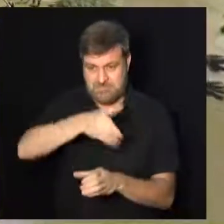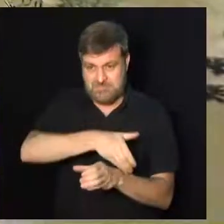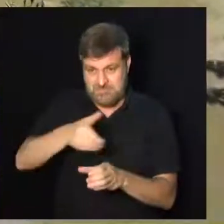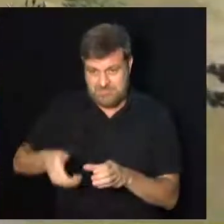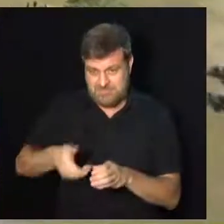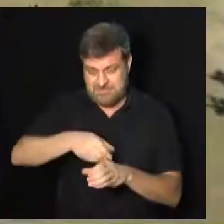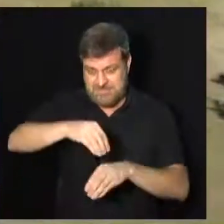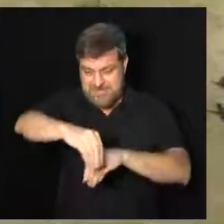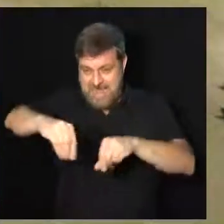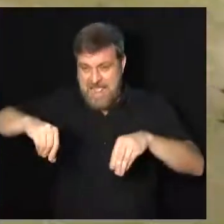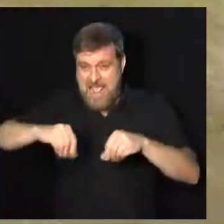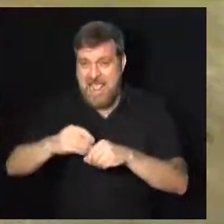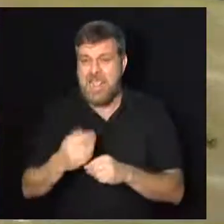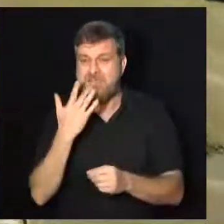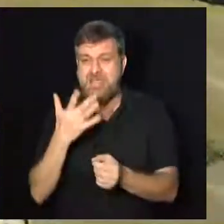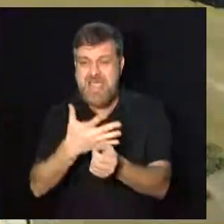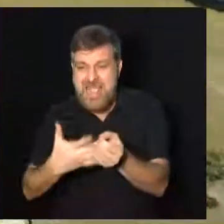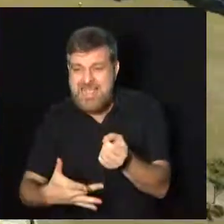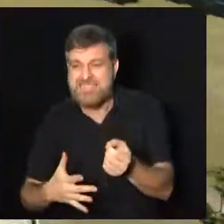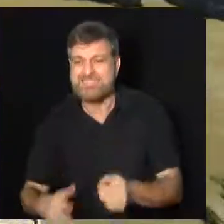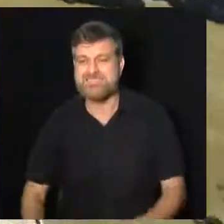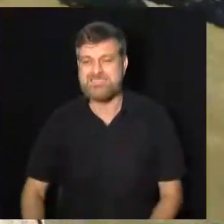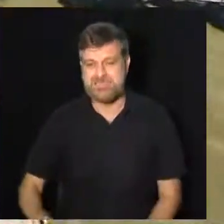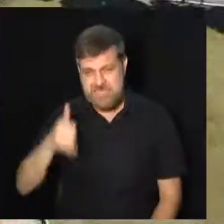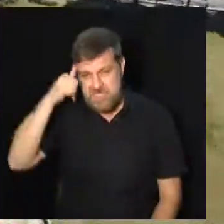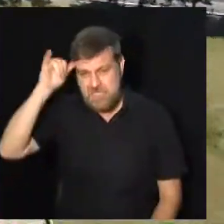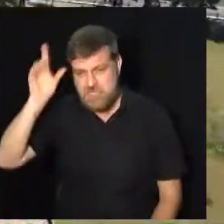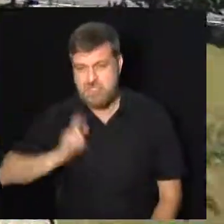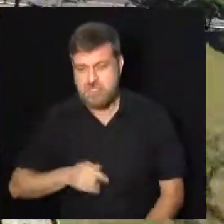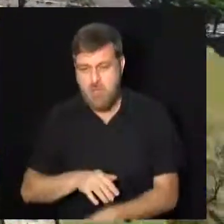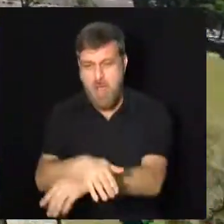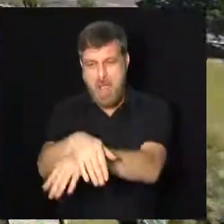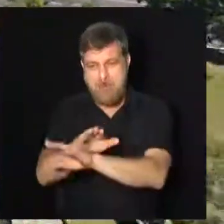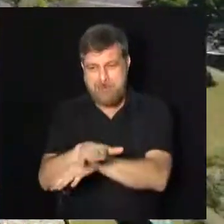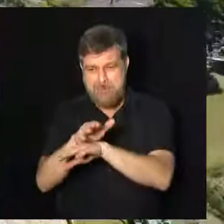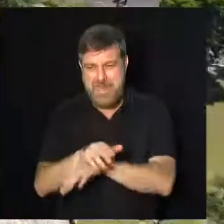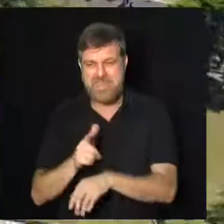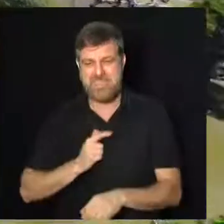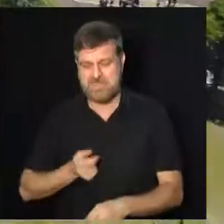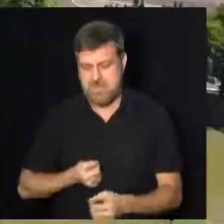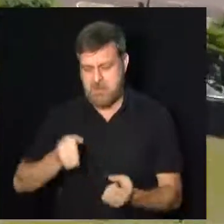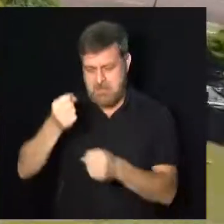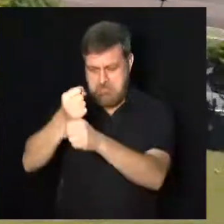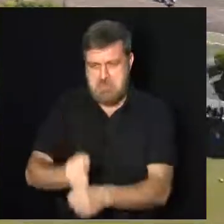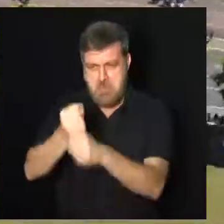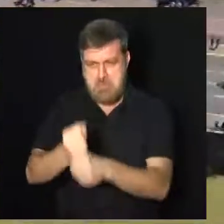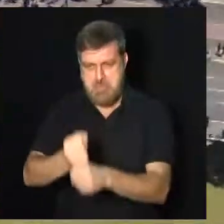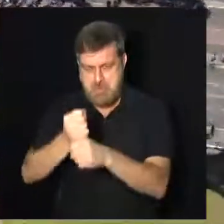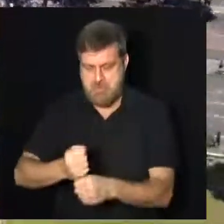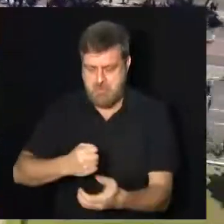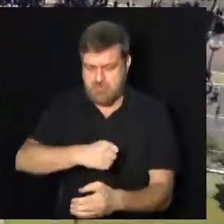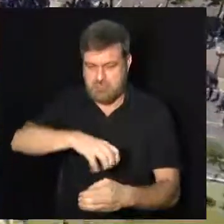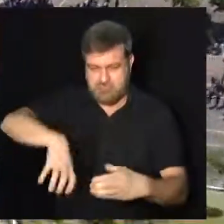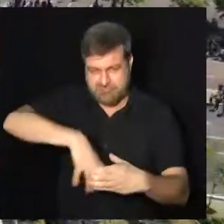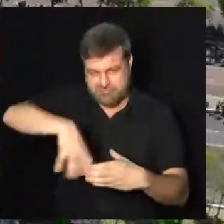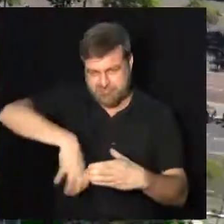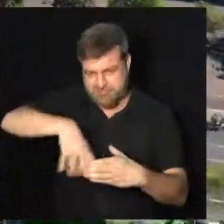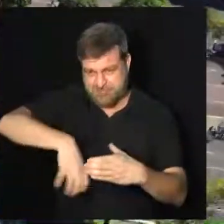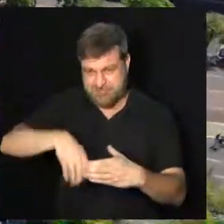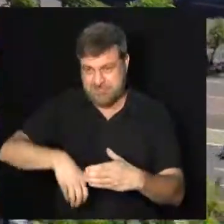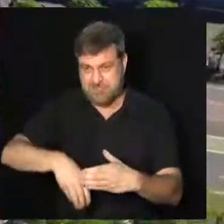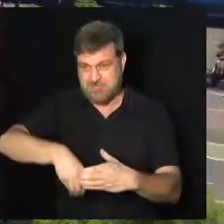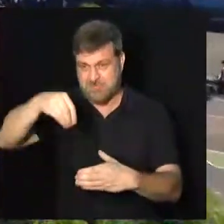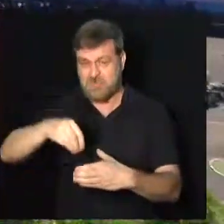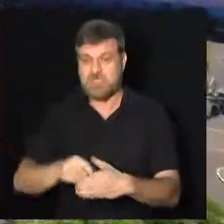misturava terra, sangue de boi, óleo de baleia, casca de ostra socada e moída no pilão. Dessa mistura nascia uma massa